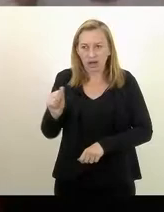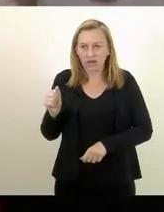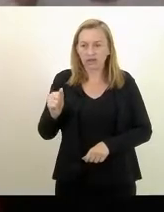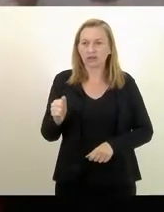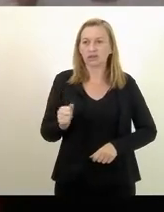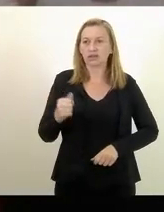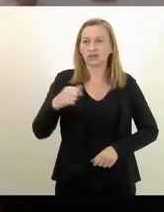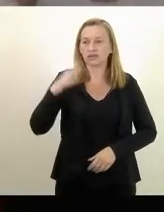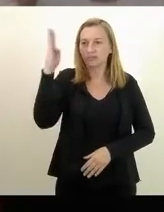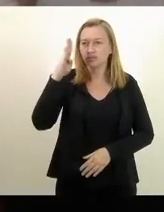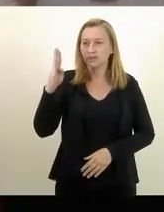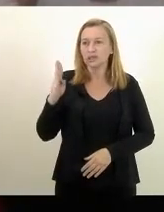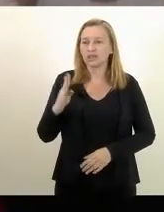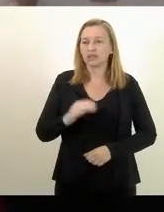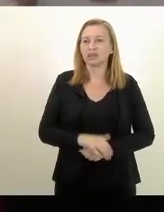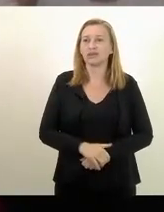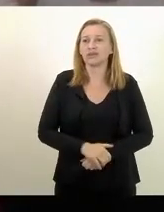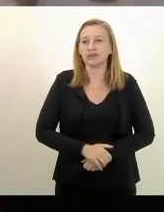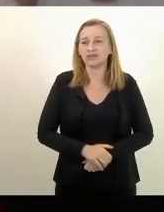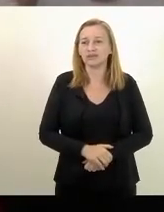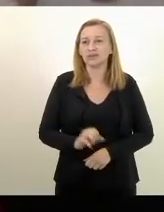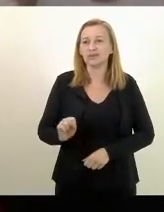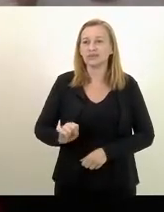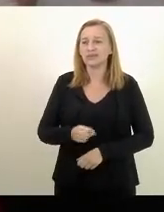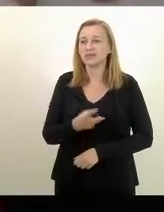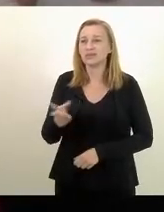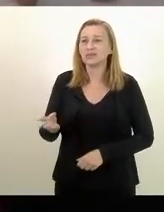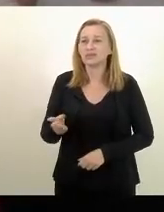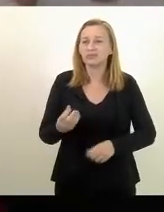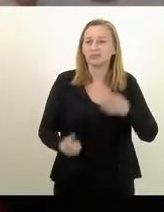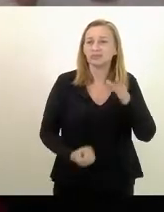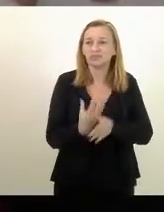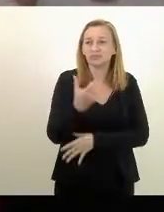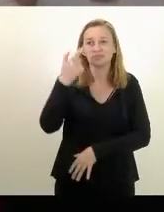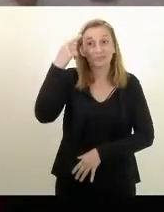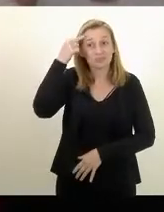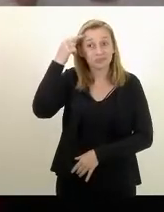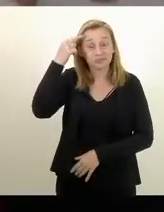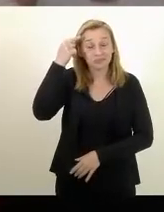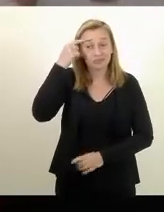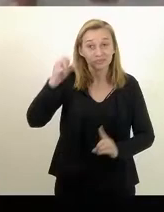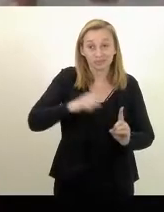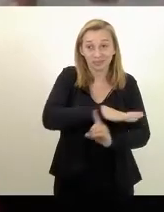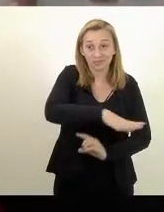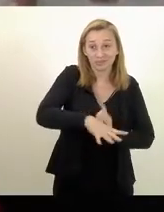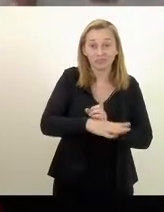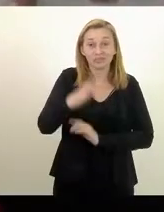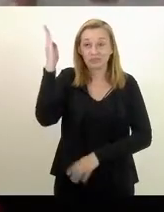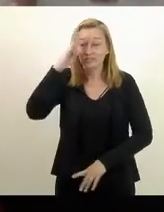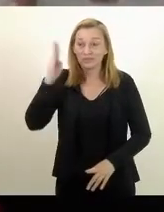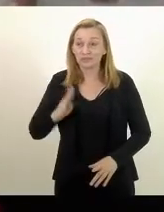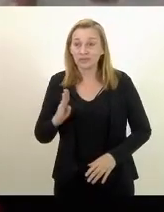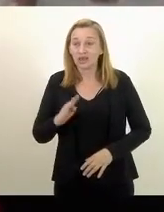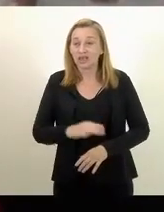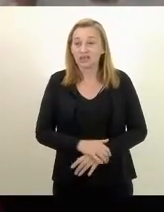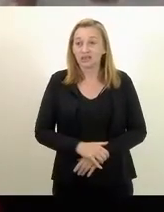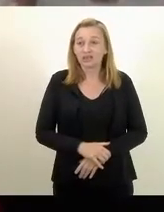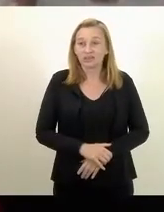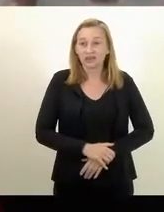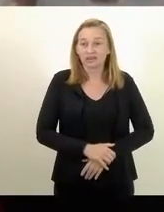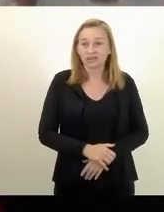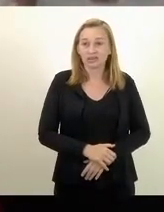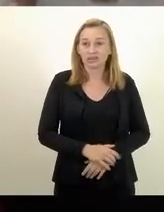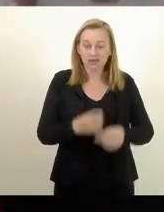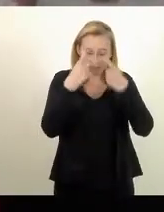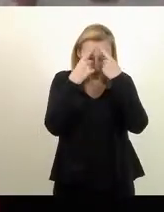o quanto a produção do pensamento social brasileiro produziu a naturalização da